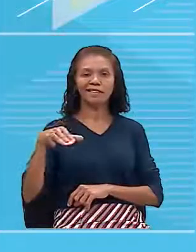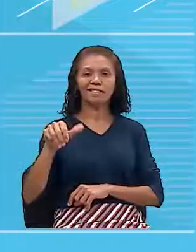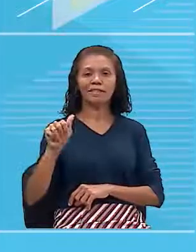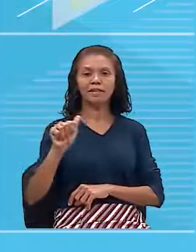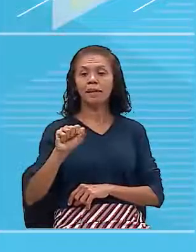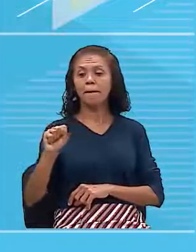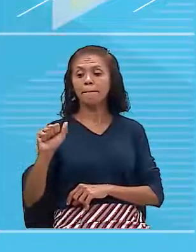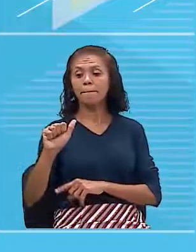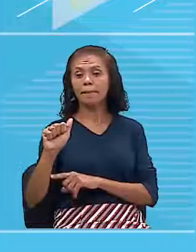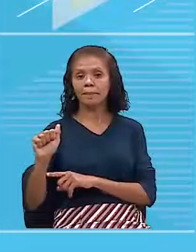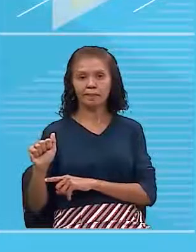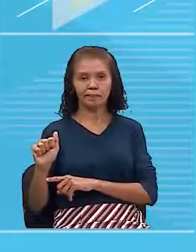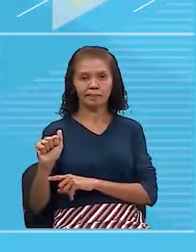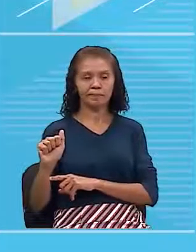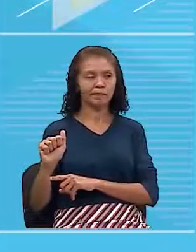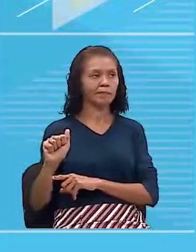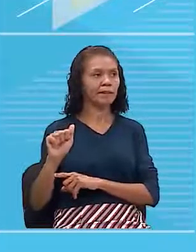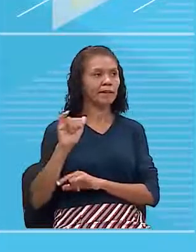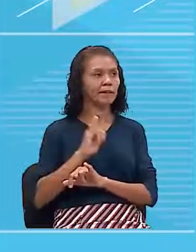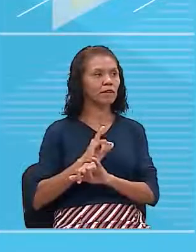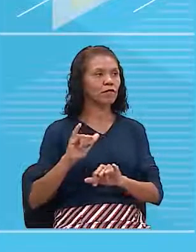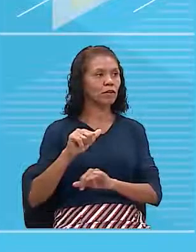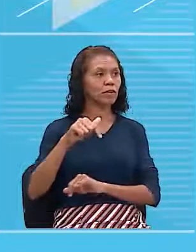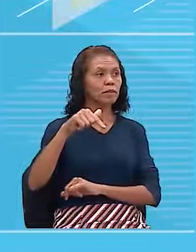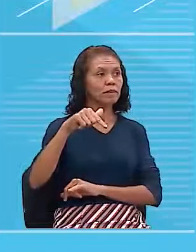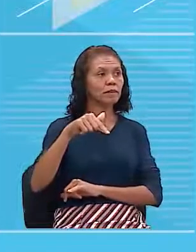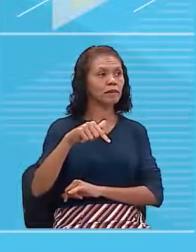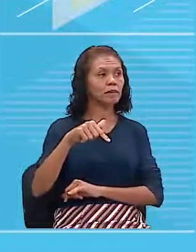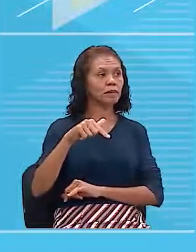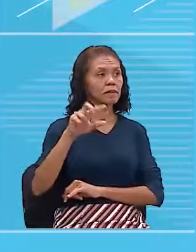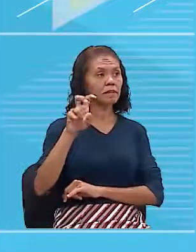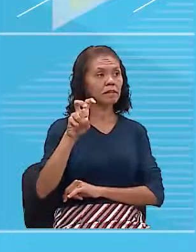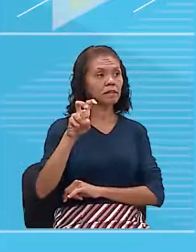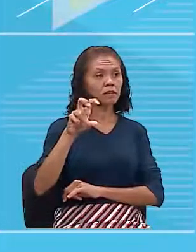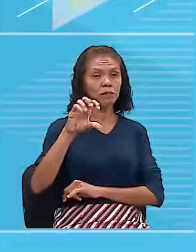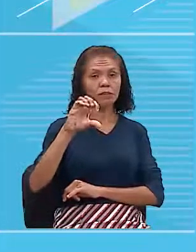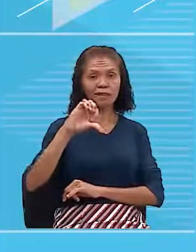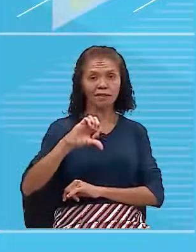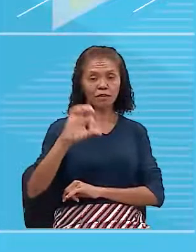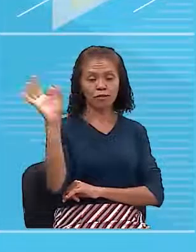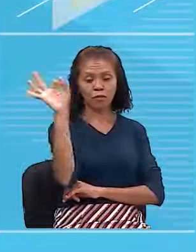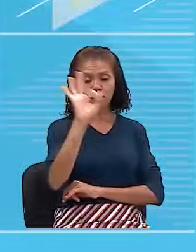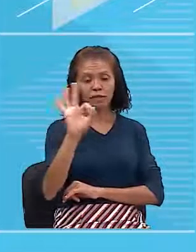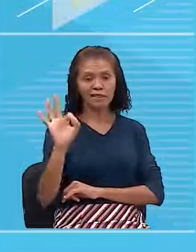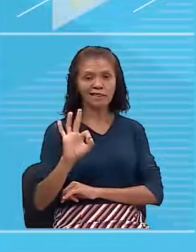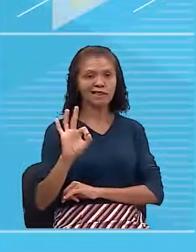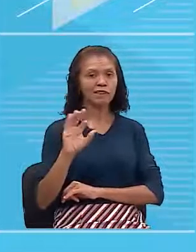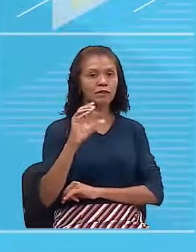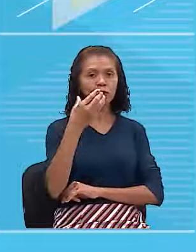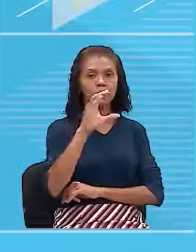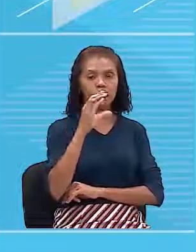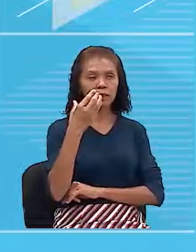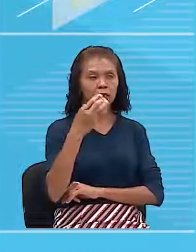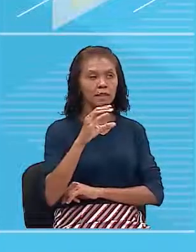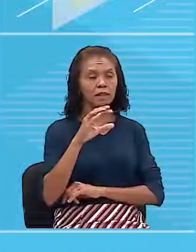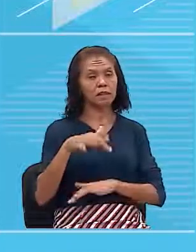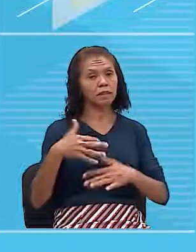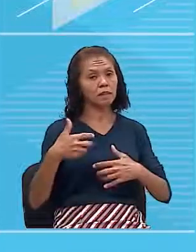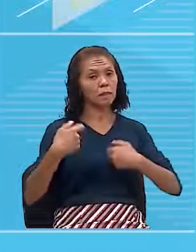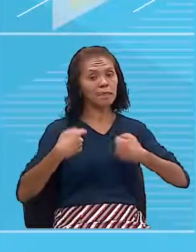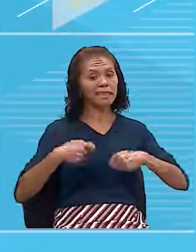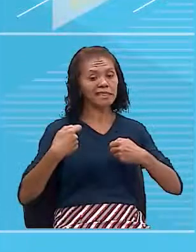ele diz Tem 59 por cento de carboidratos eu tenho que descobrir qual é a massa de